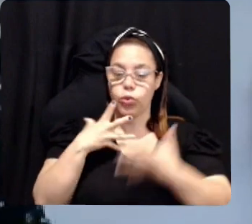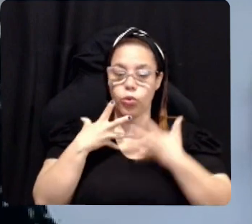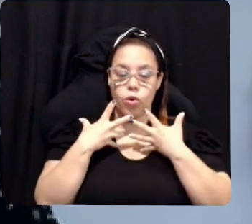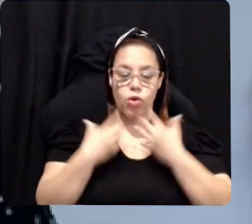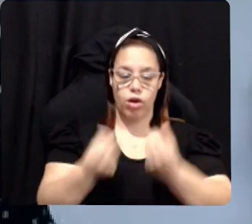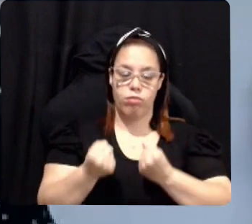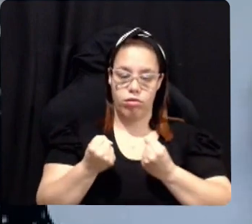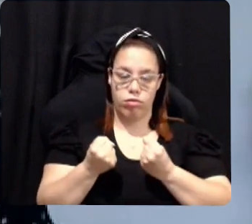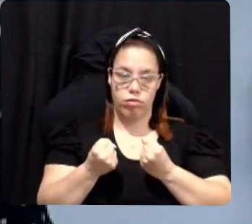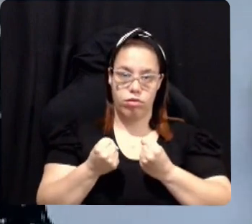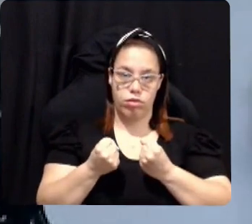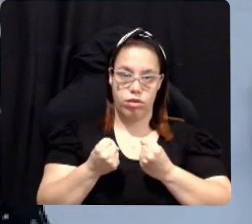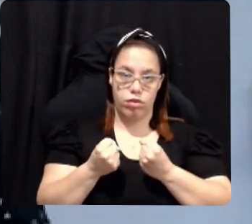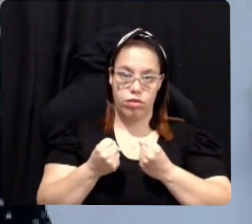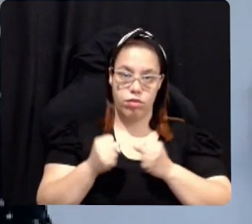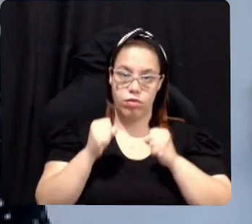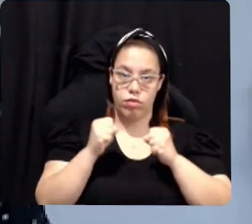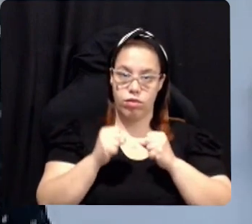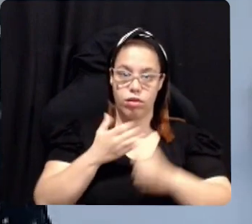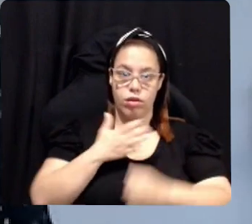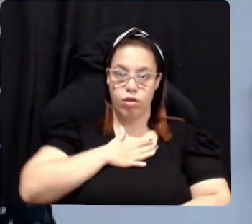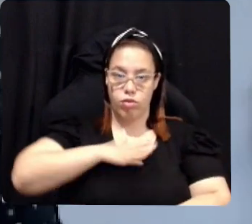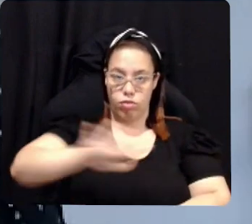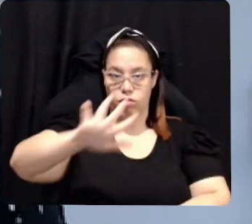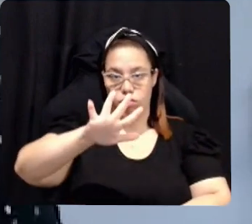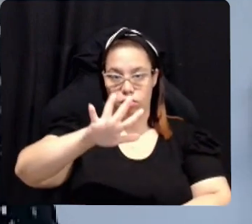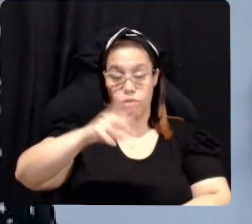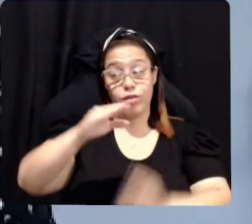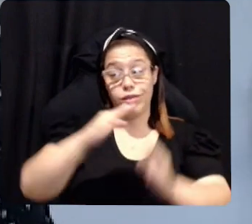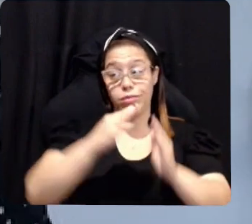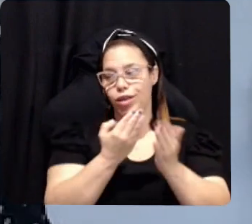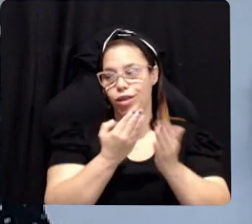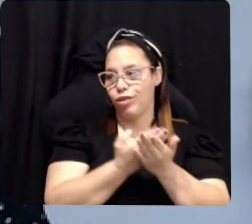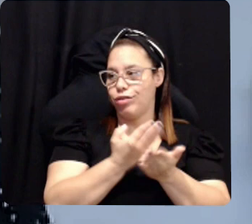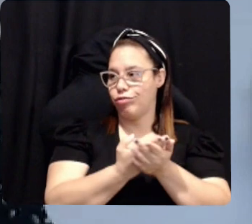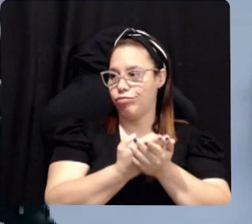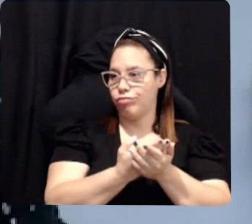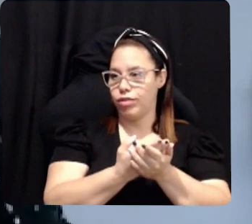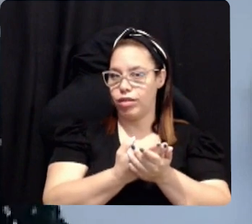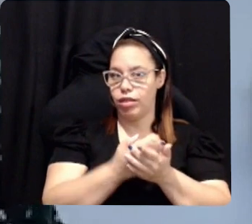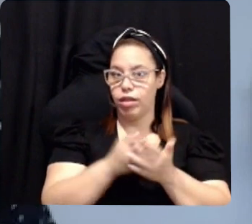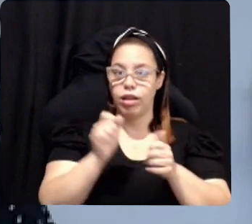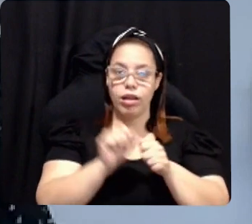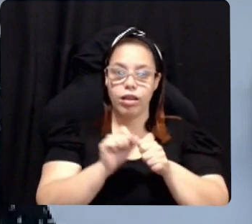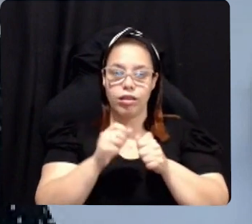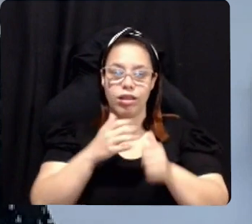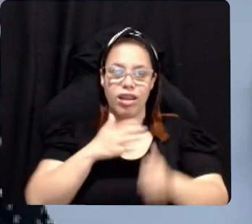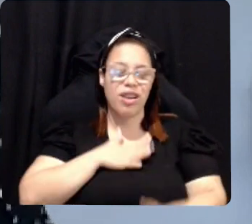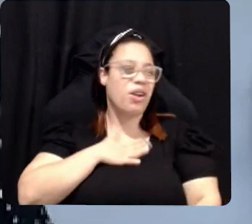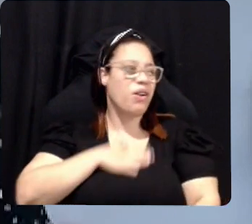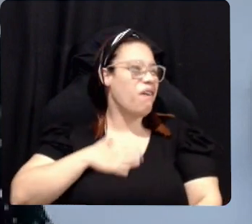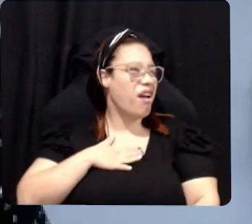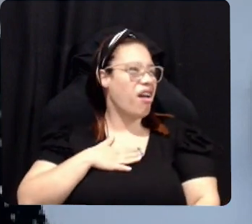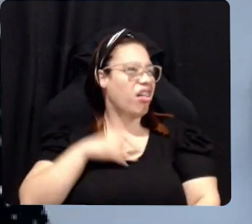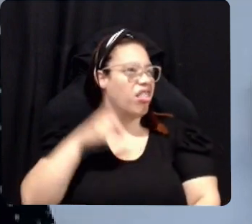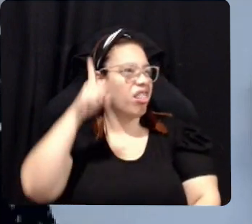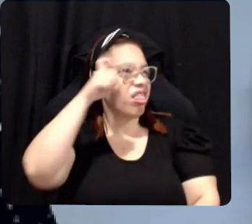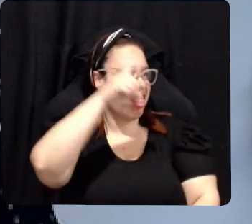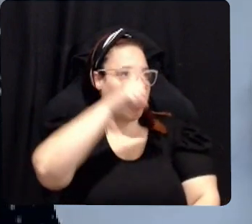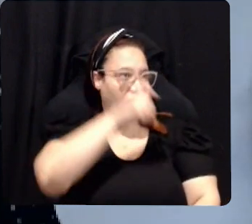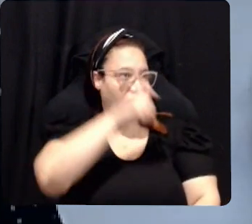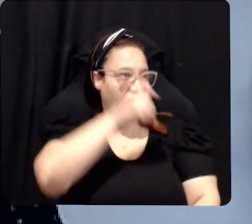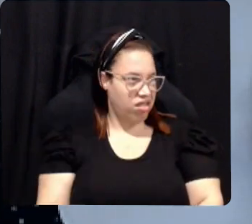esse acolhimento, ela pode, inclusive, não gostar de ir à escola. Porque quem gosta de fazer uma coisa que